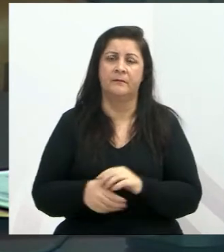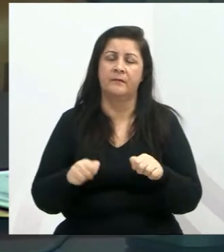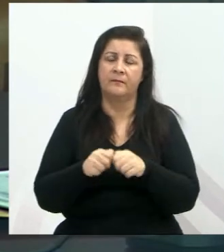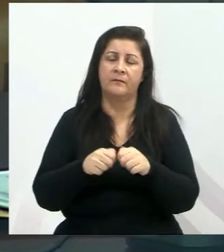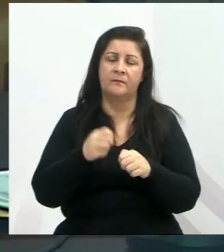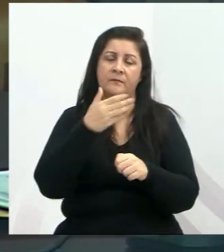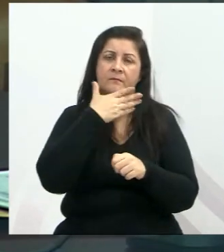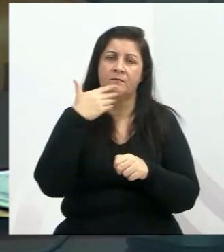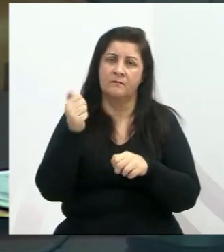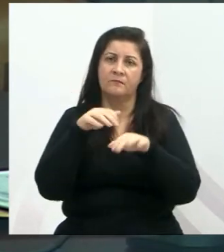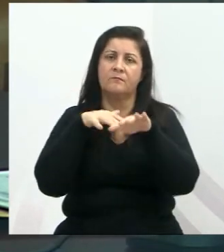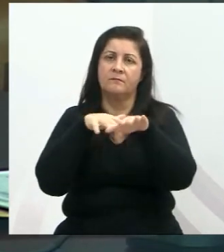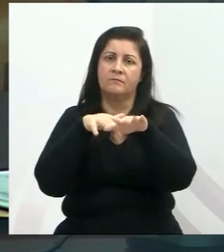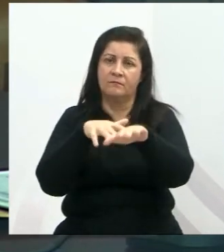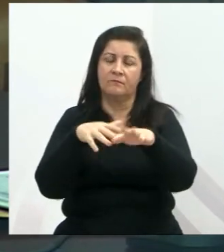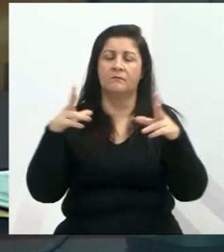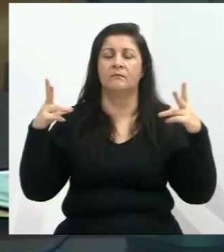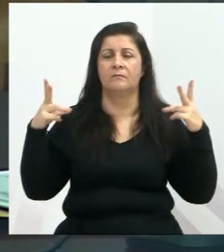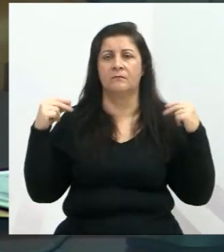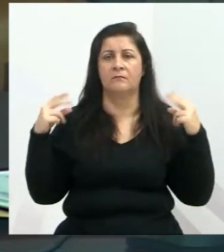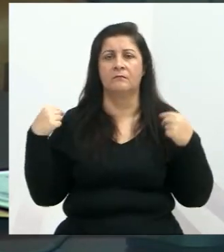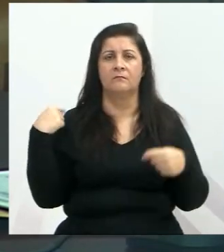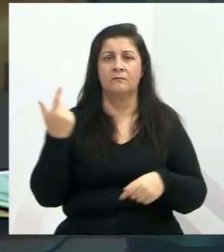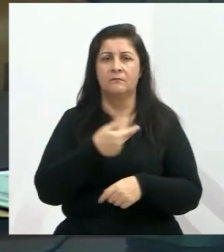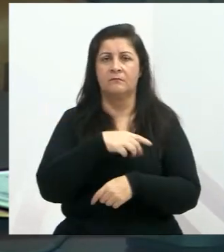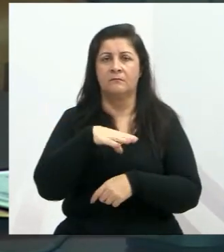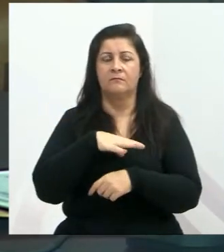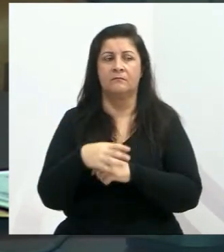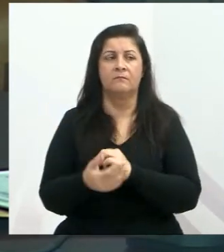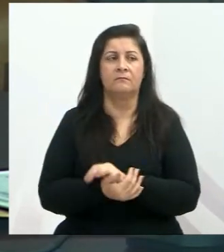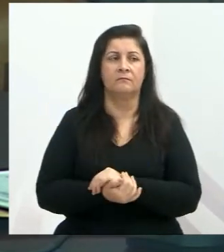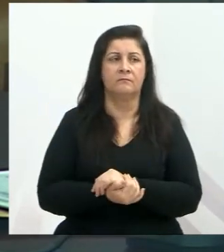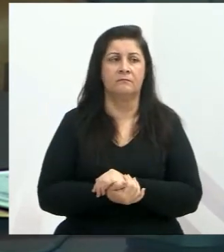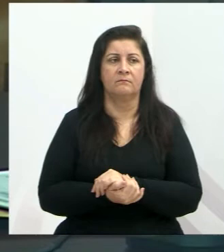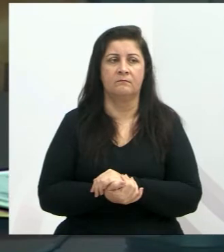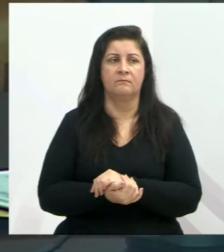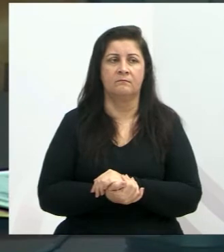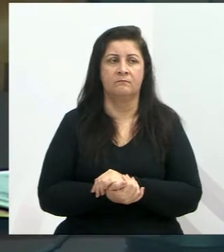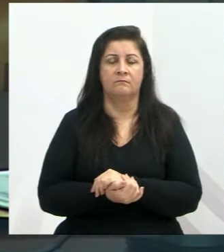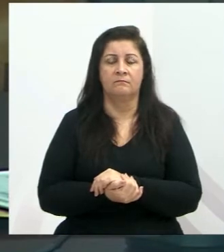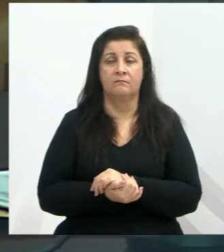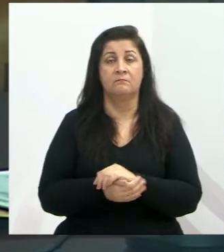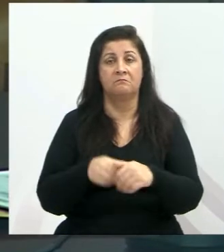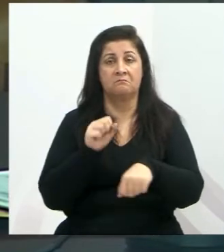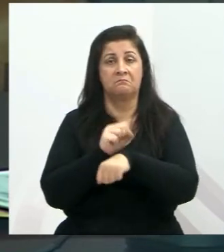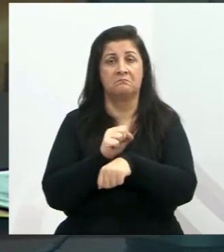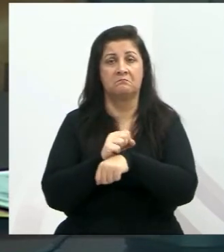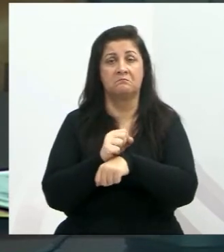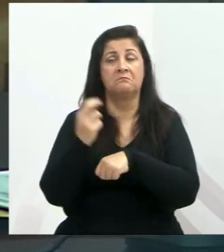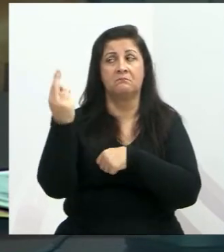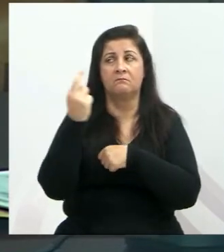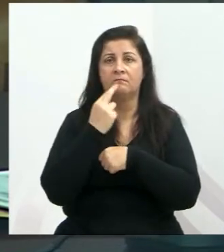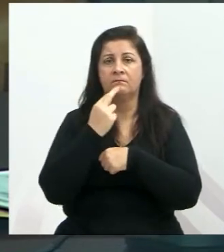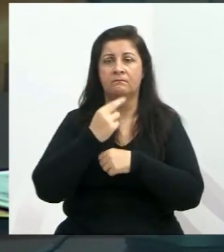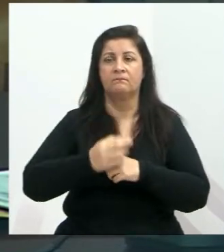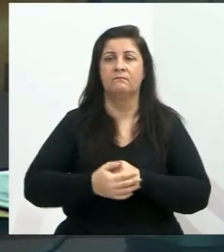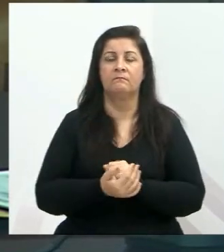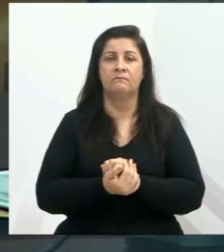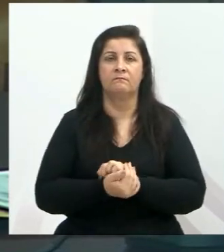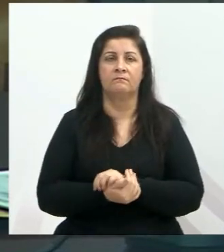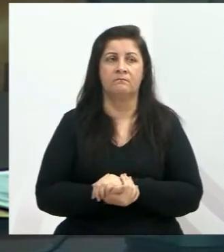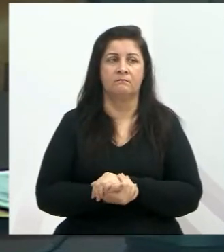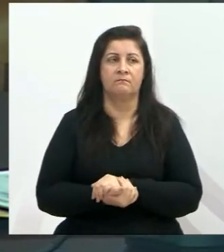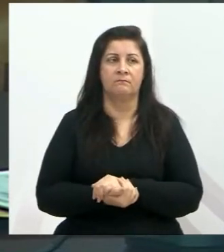aos motoristas da nossa cidade. Então esse é o pedido de informação. Então logo que vier a resposta nós vamos partilhar aí com os